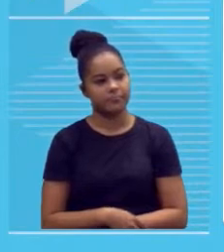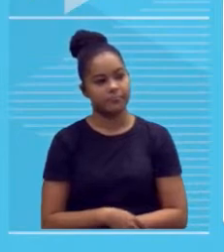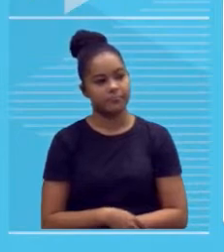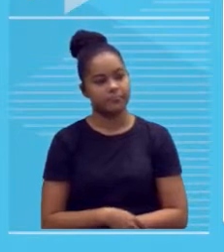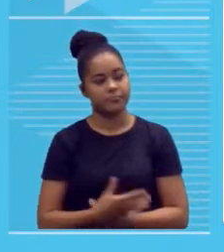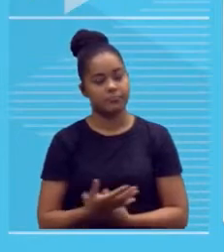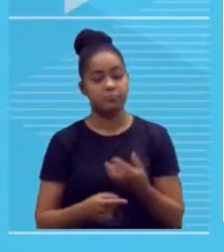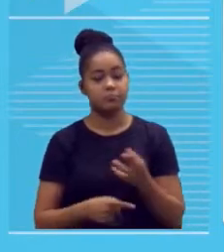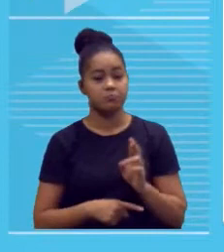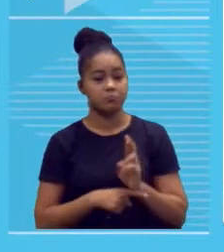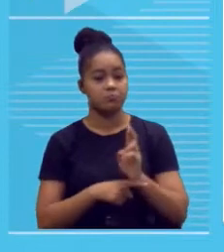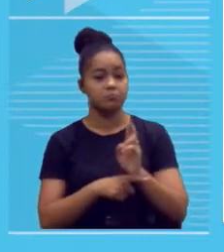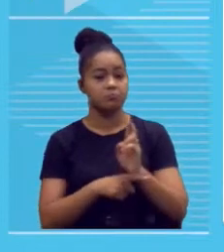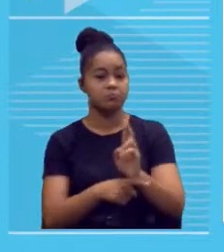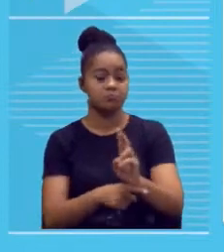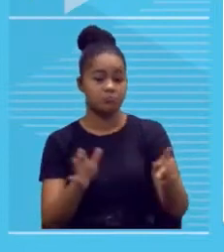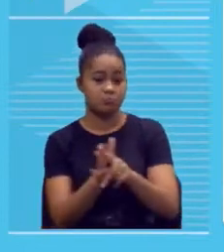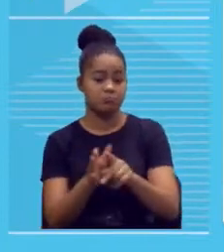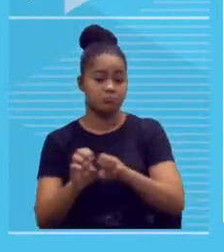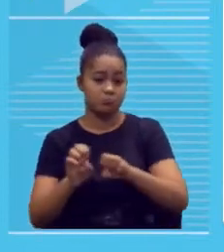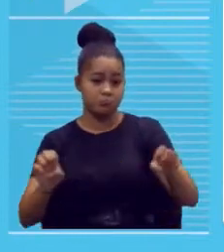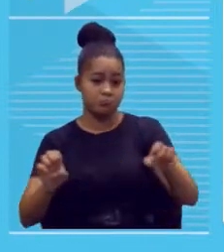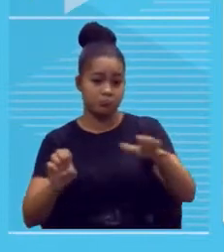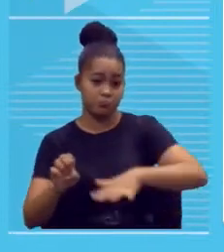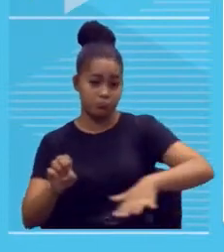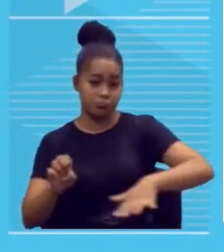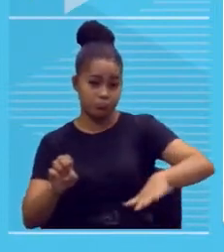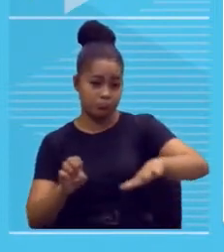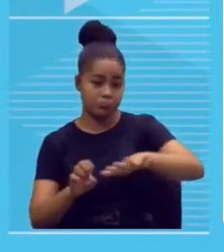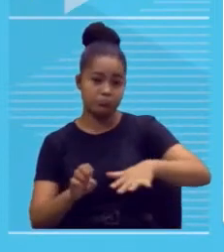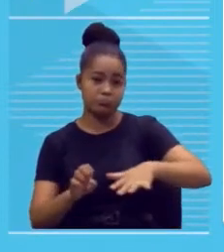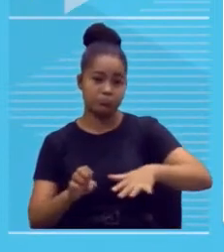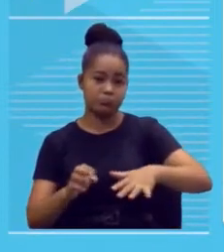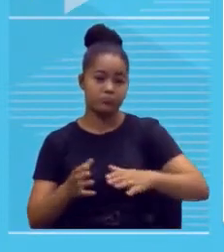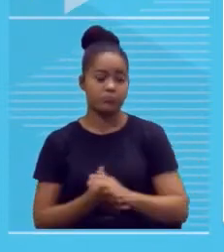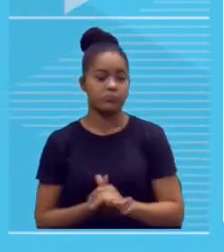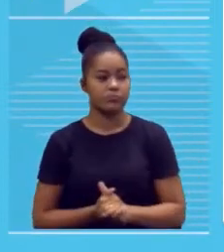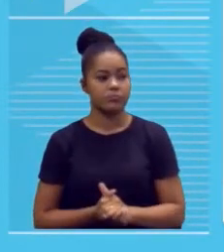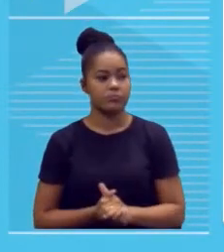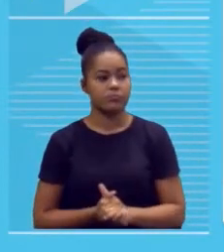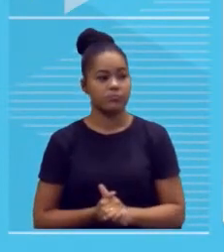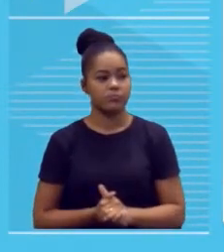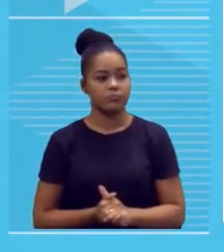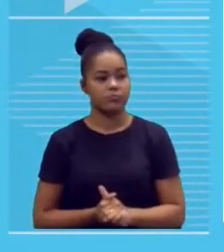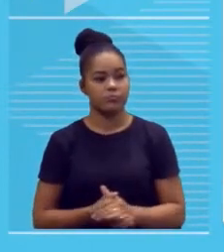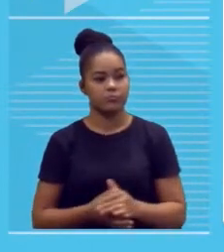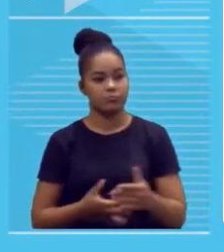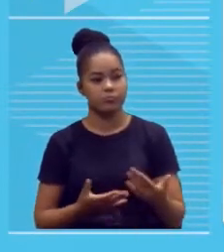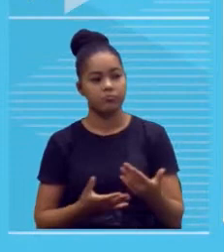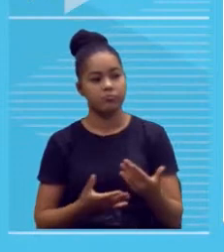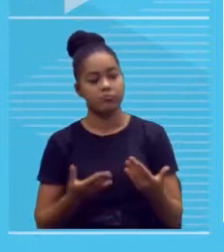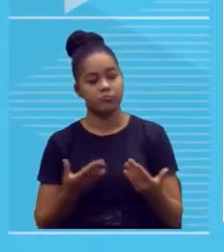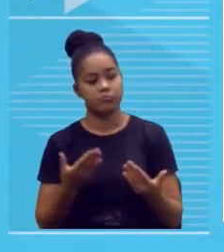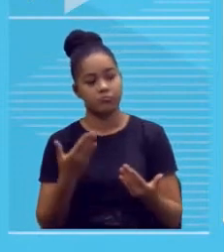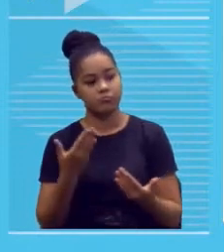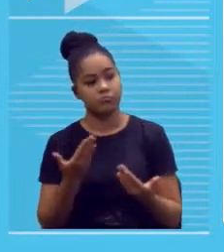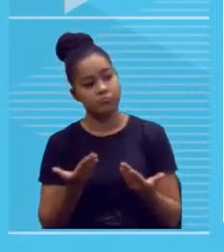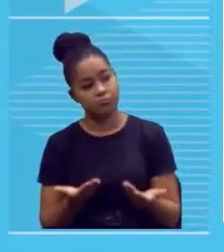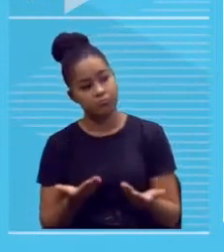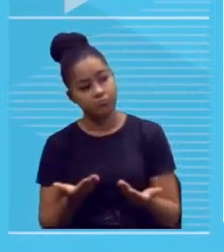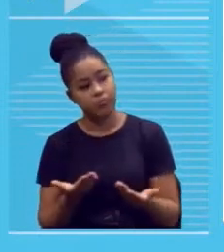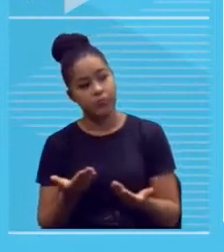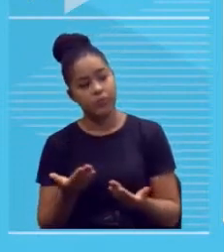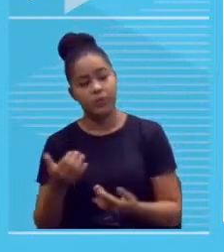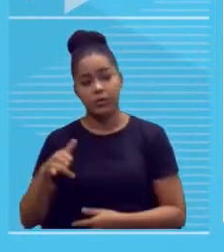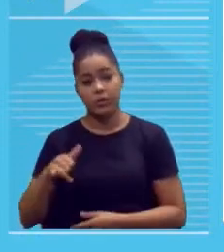é a representação da equação geral da reta. Então, lá, como você encontrou Y igual a X menos 6, você vai lá.